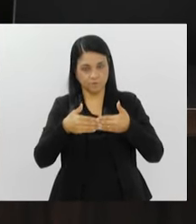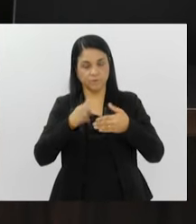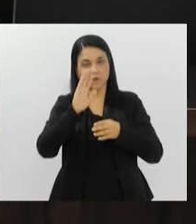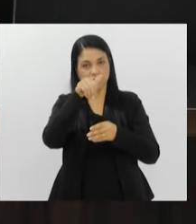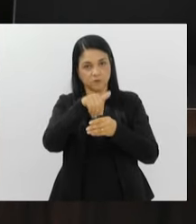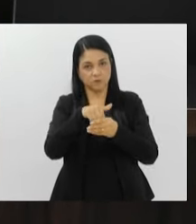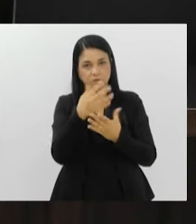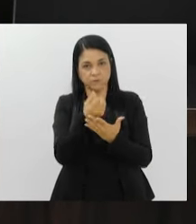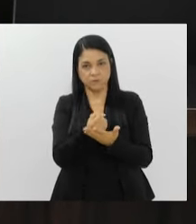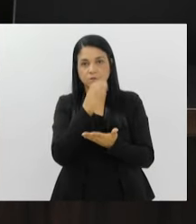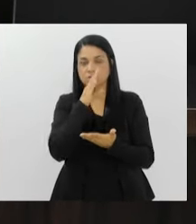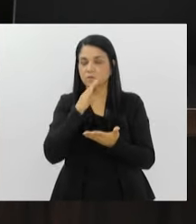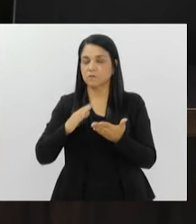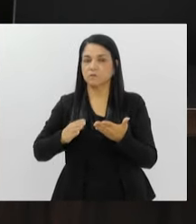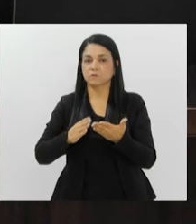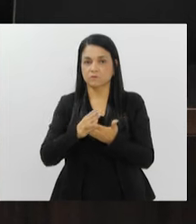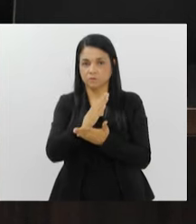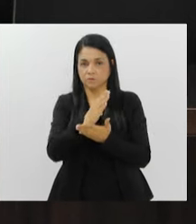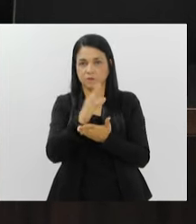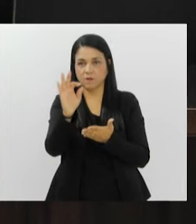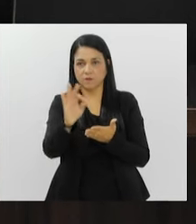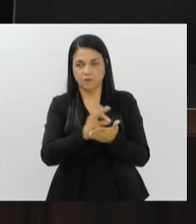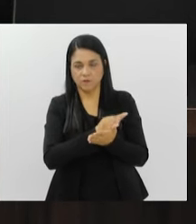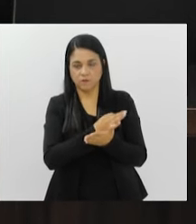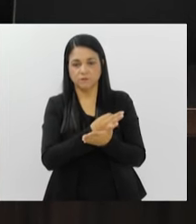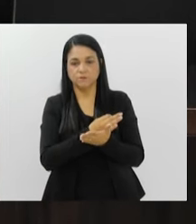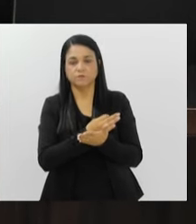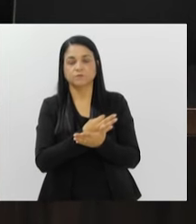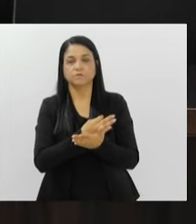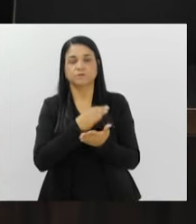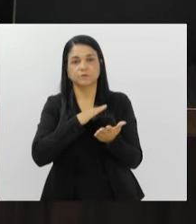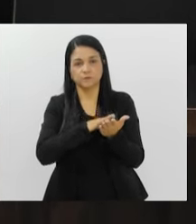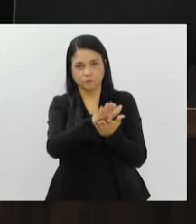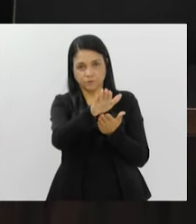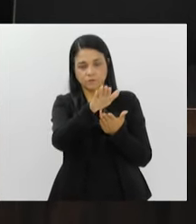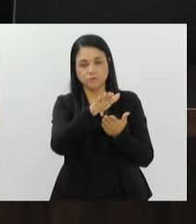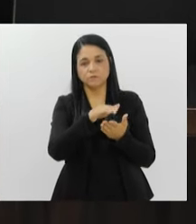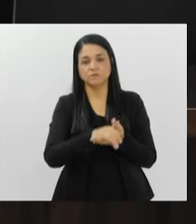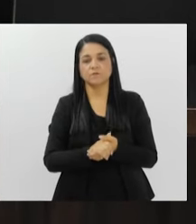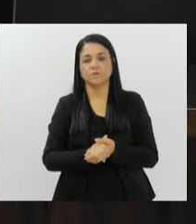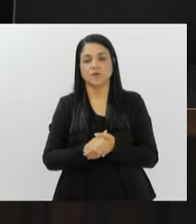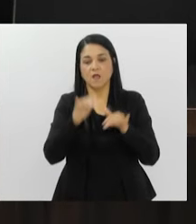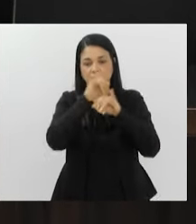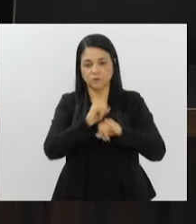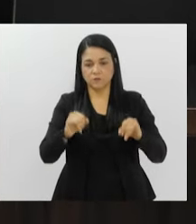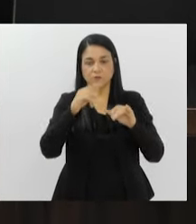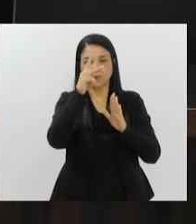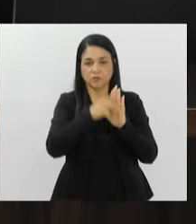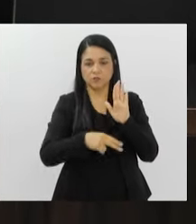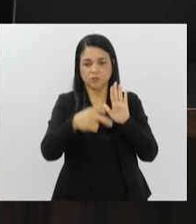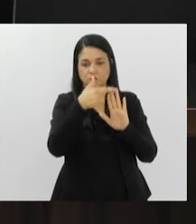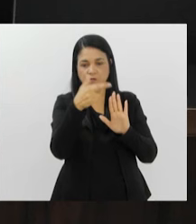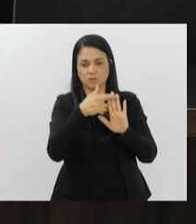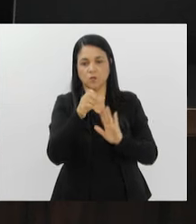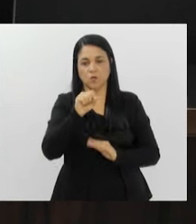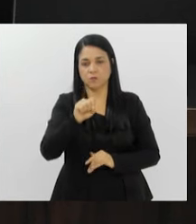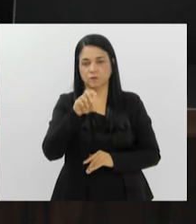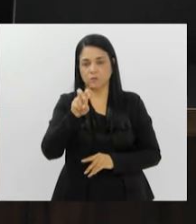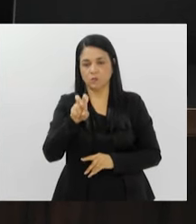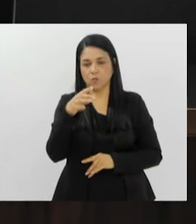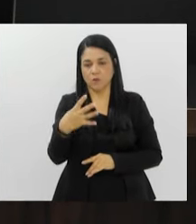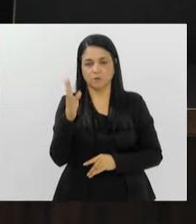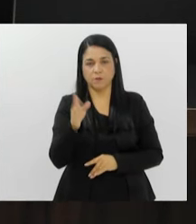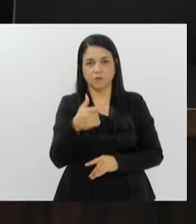votação senhores que aprovam permaneça Como estão aprovado vai anuncio o projeto de resolução número